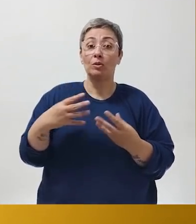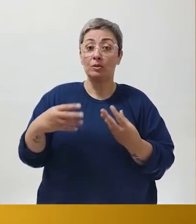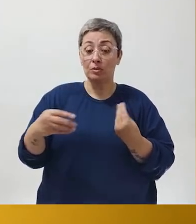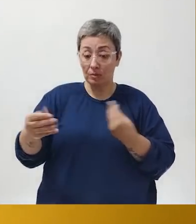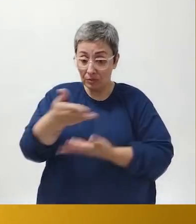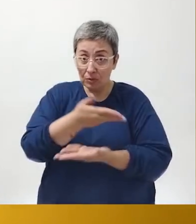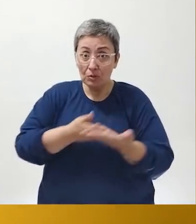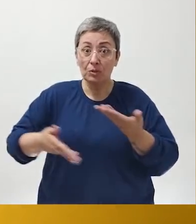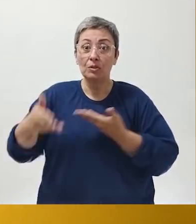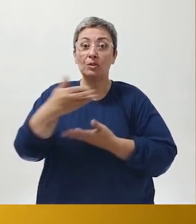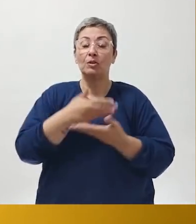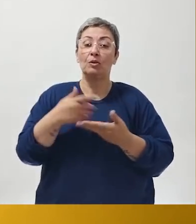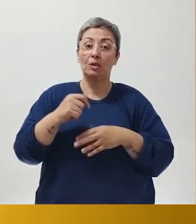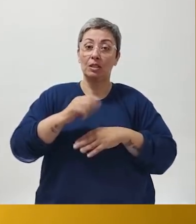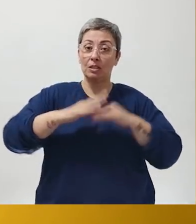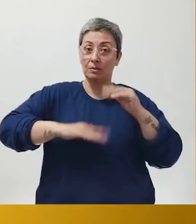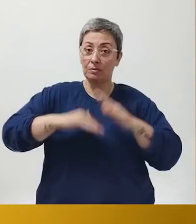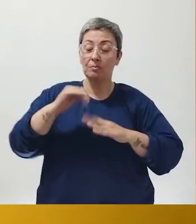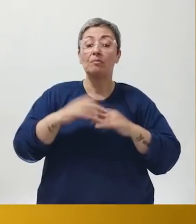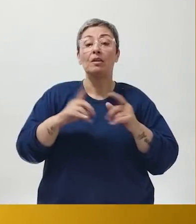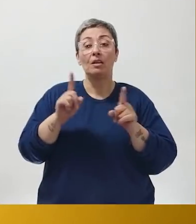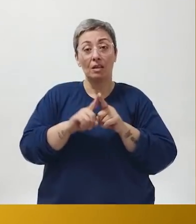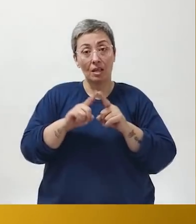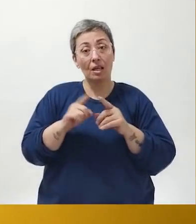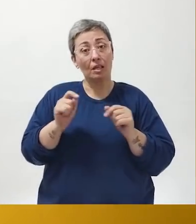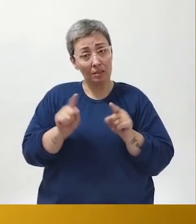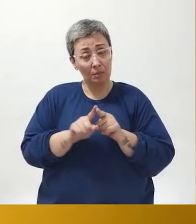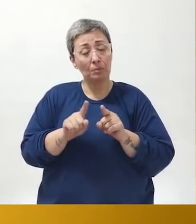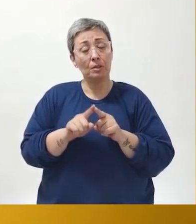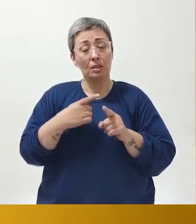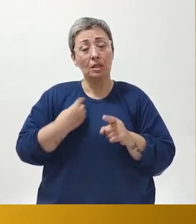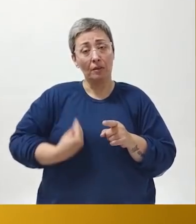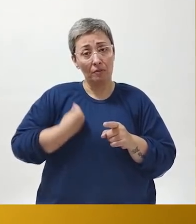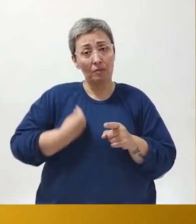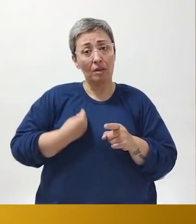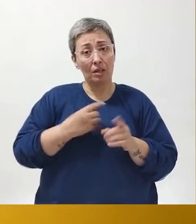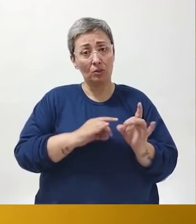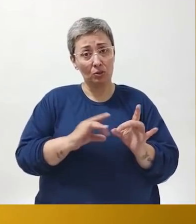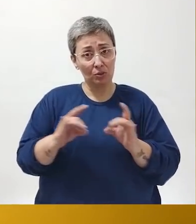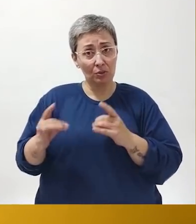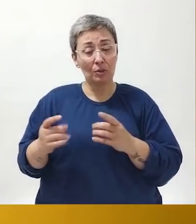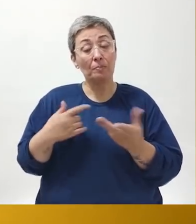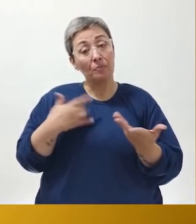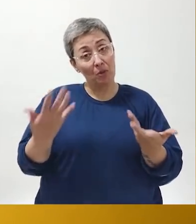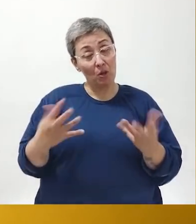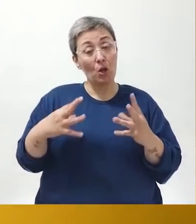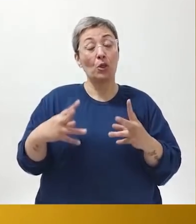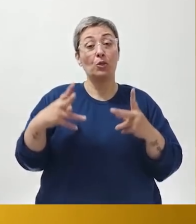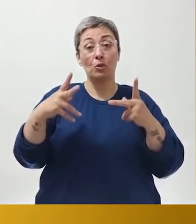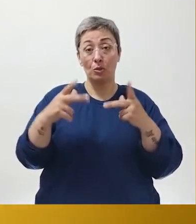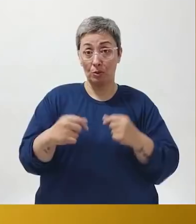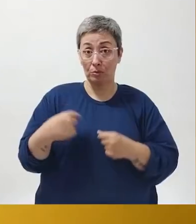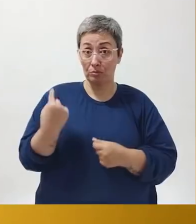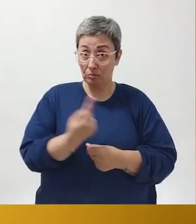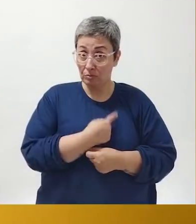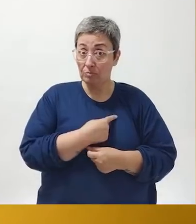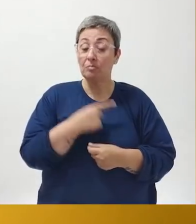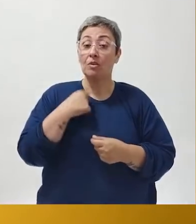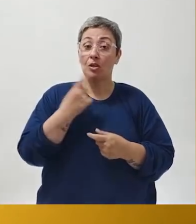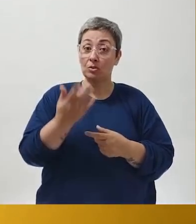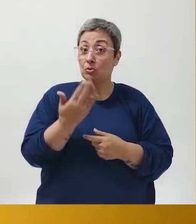A sigla já é diferente. A sigla ela é formada a partir das letras iniciais das palavras que compõem